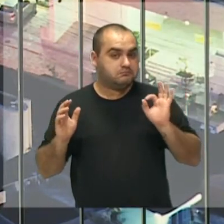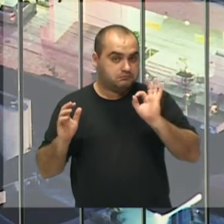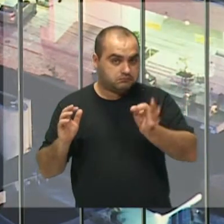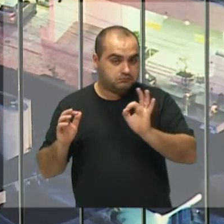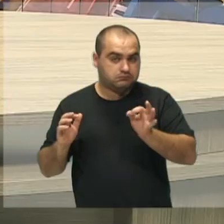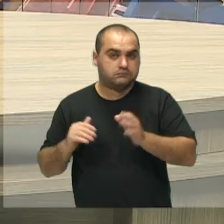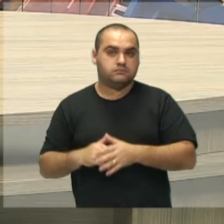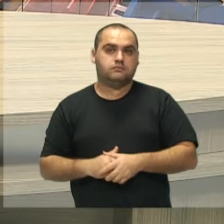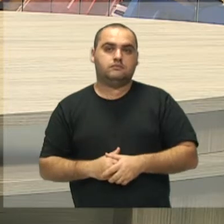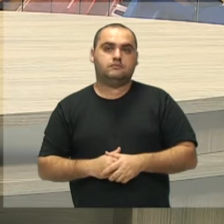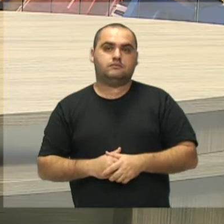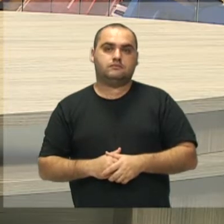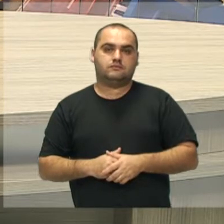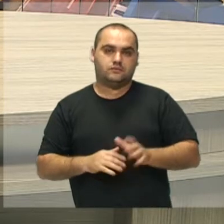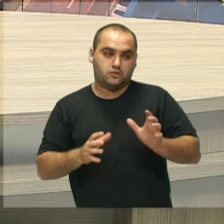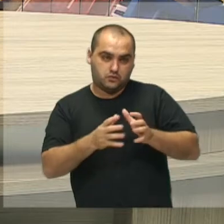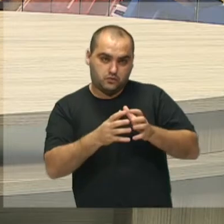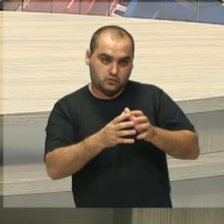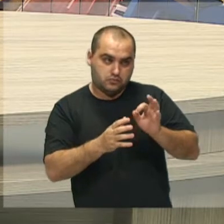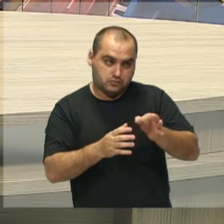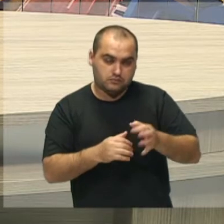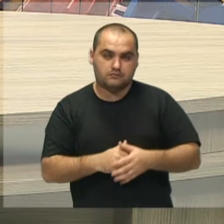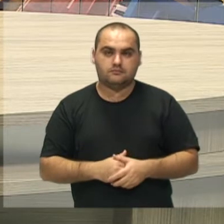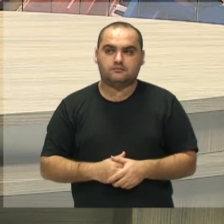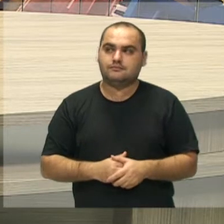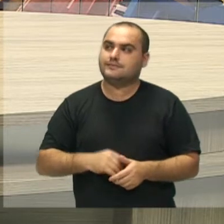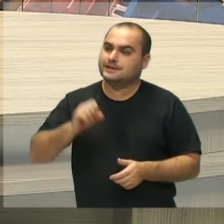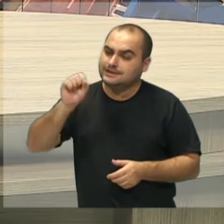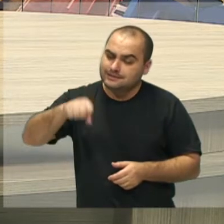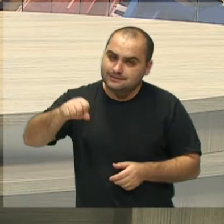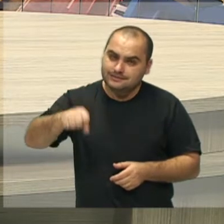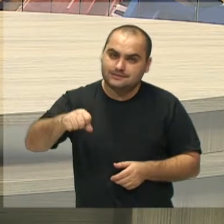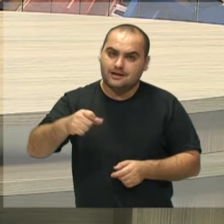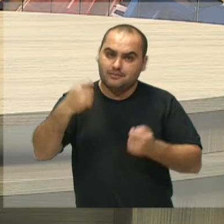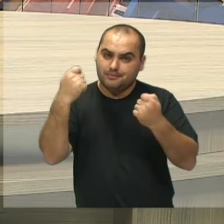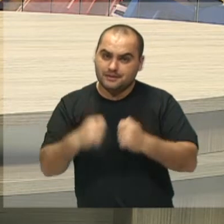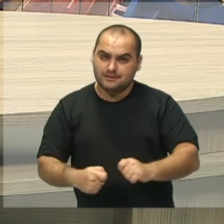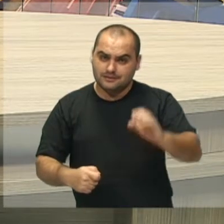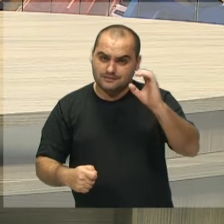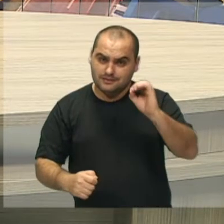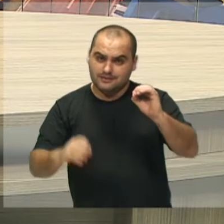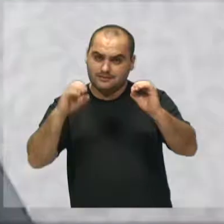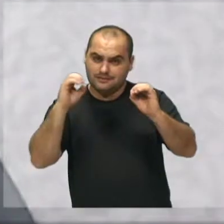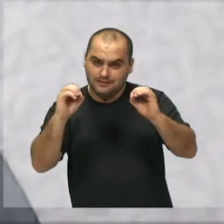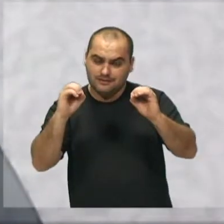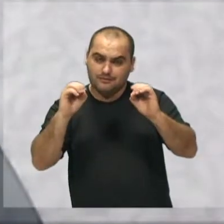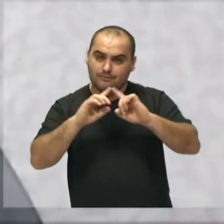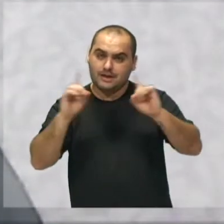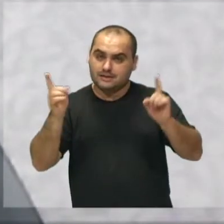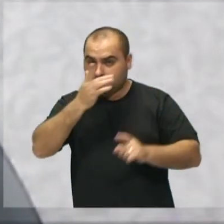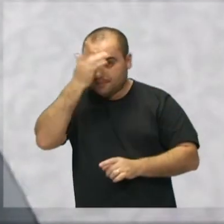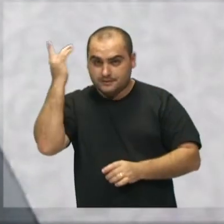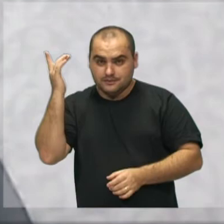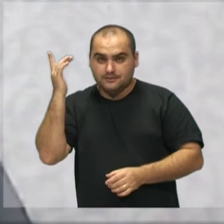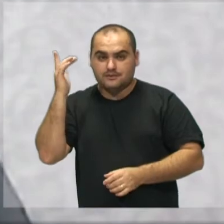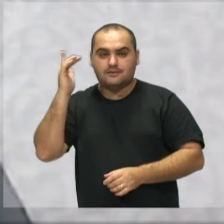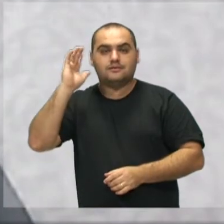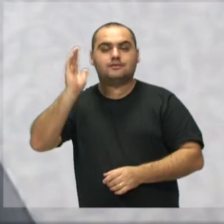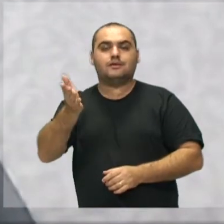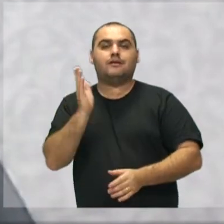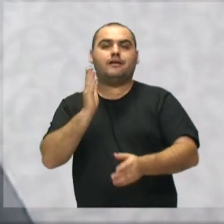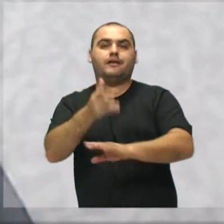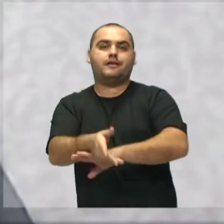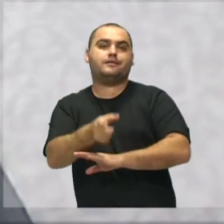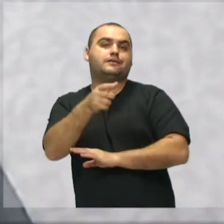partido político, pode ser um movimento coletivo. O jogo tem que começar no 0-0, né? Mas o eleitor entra quando já tem gol marcado.